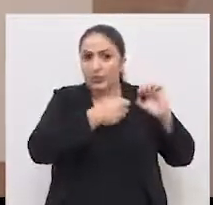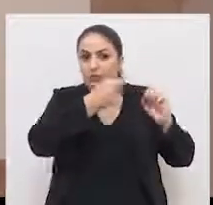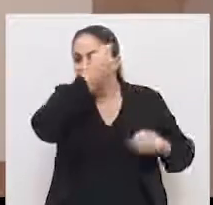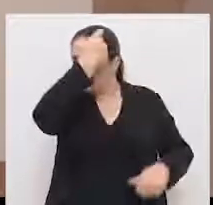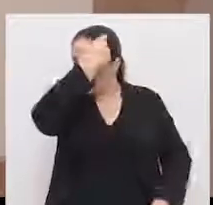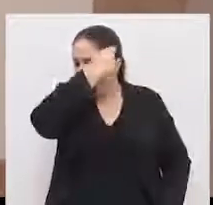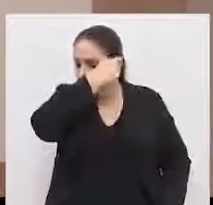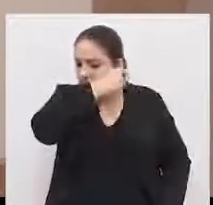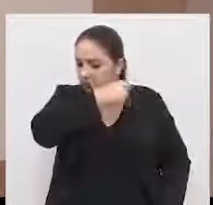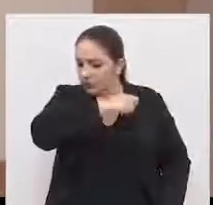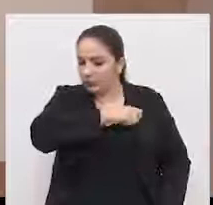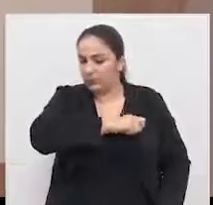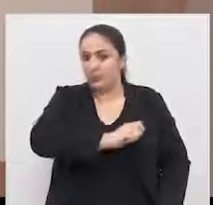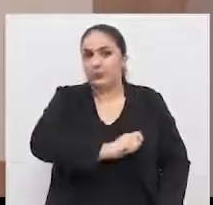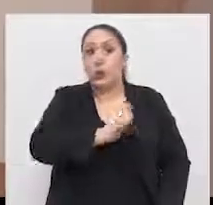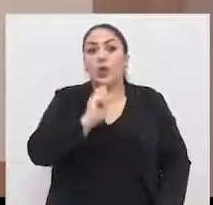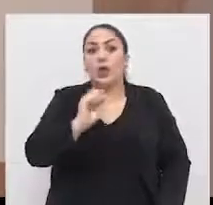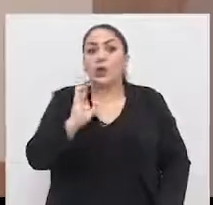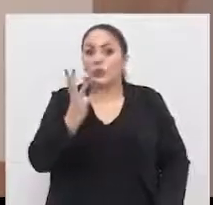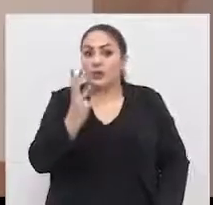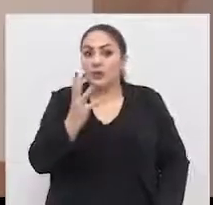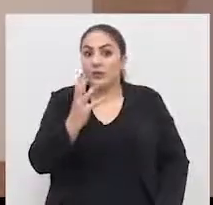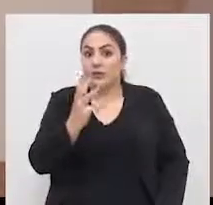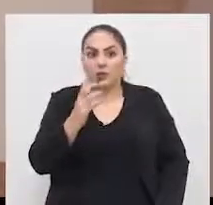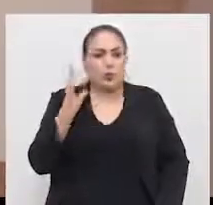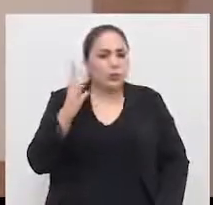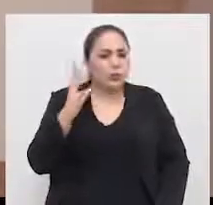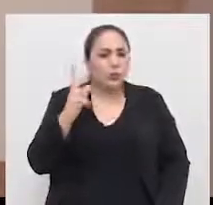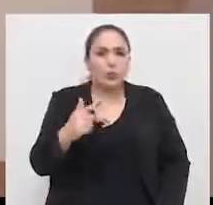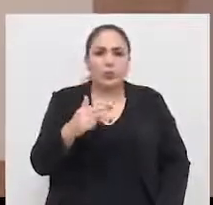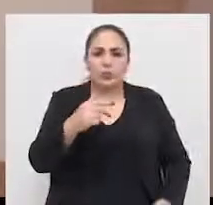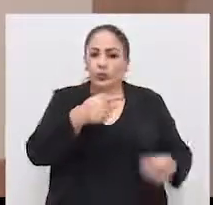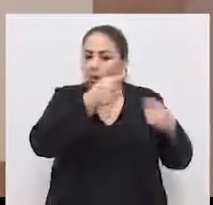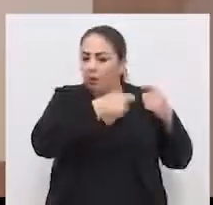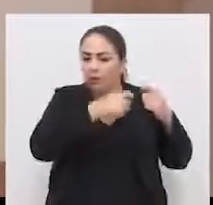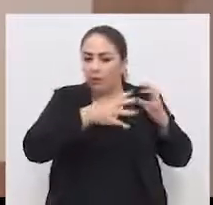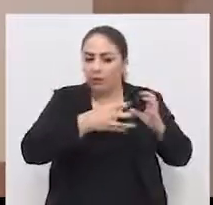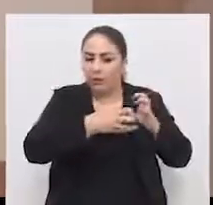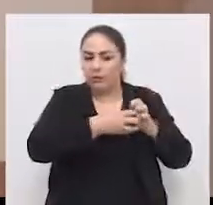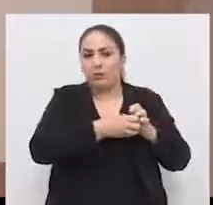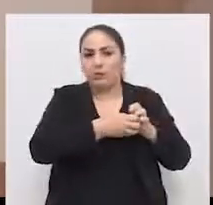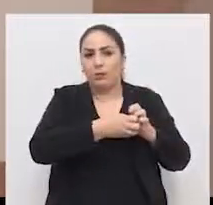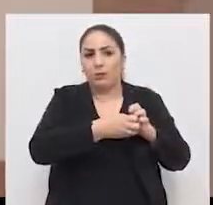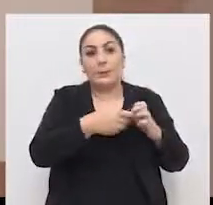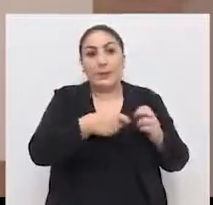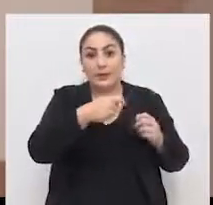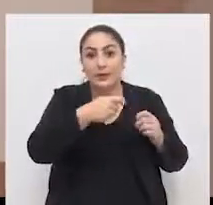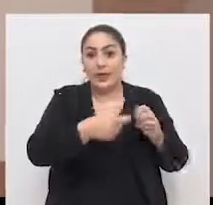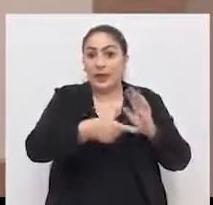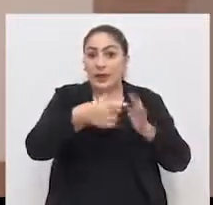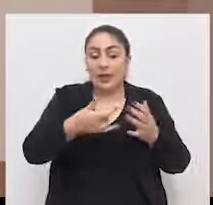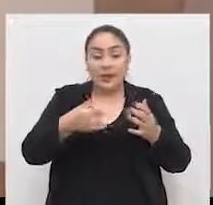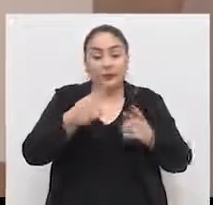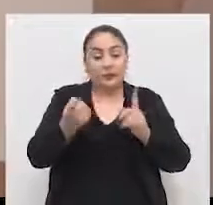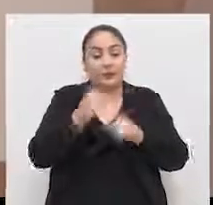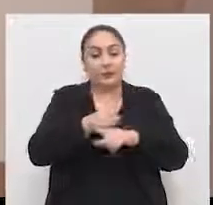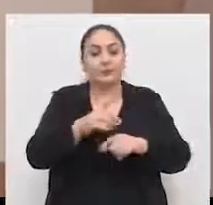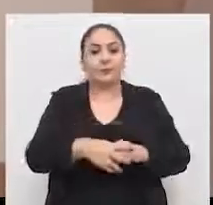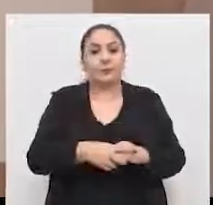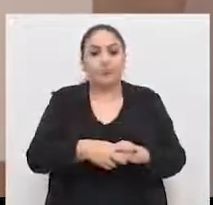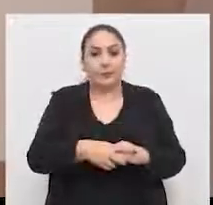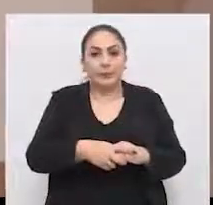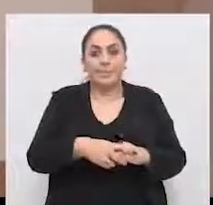passar a escova de cima para baixo, você vai empurrar todos os nós para ficarem numa altura do cabelo ou nas